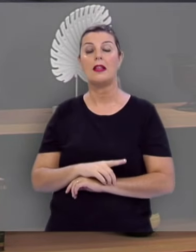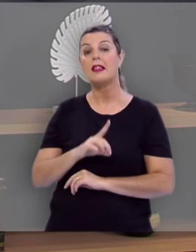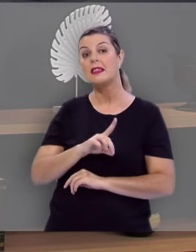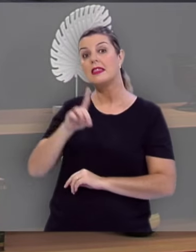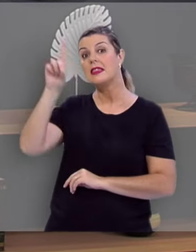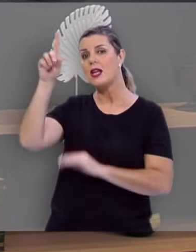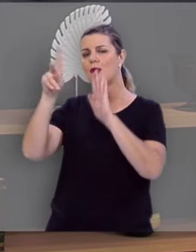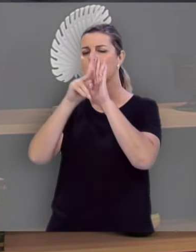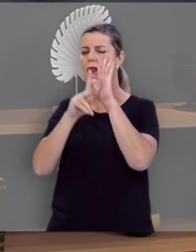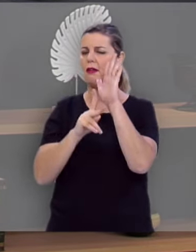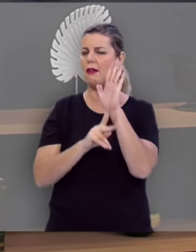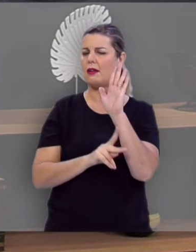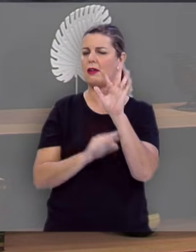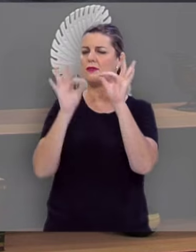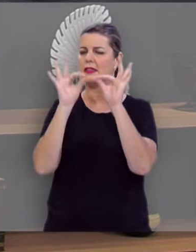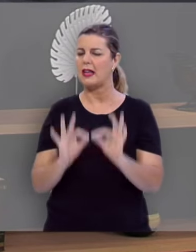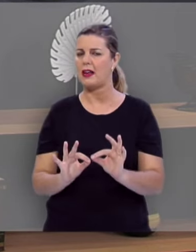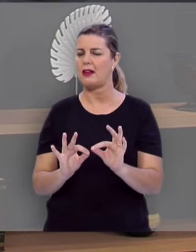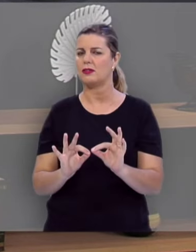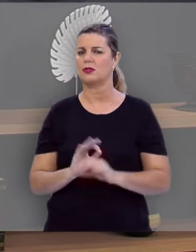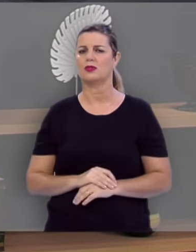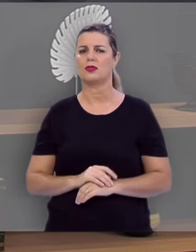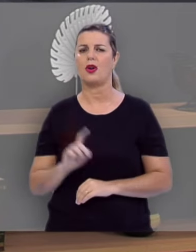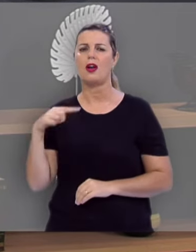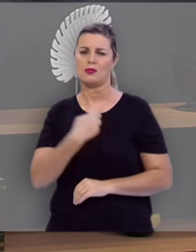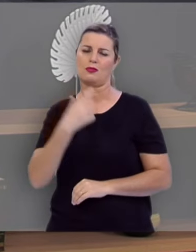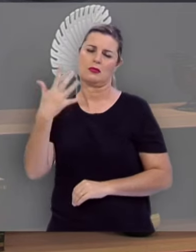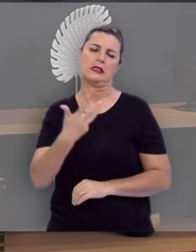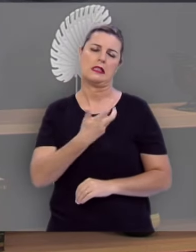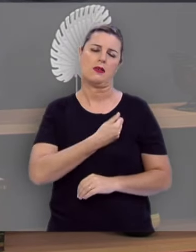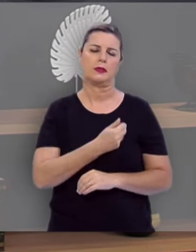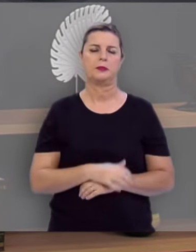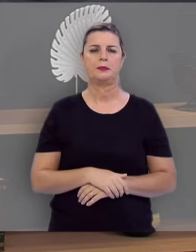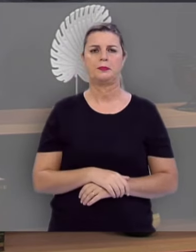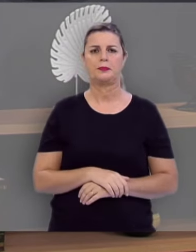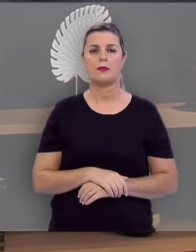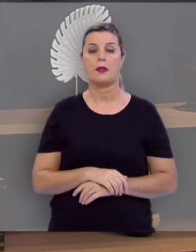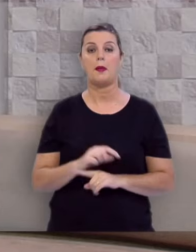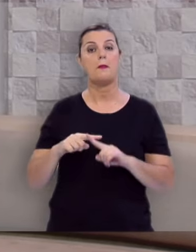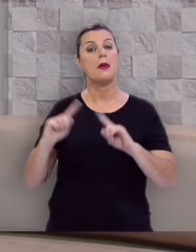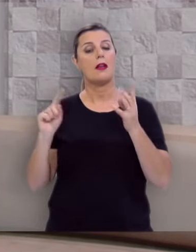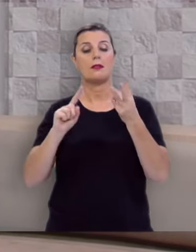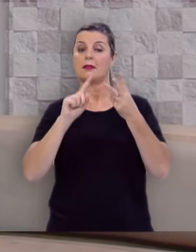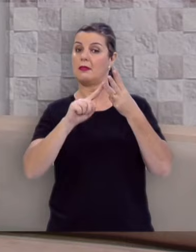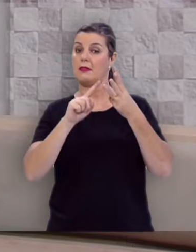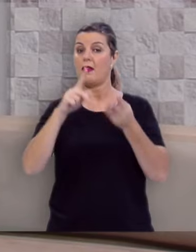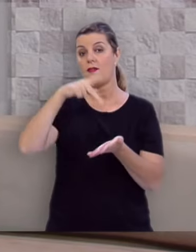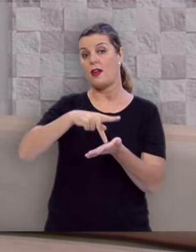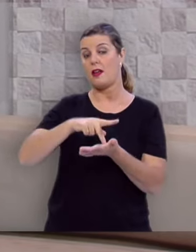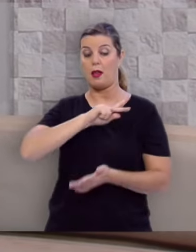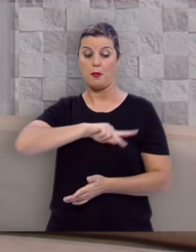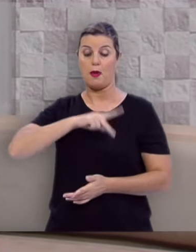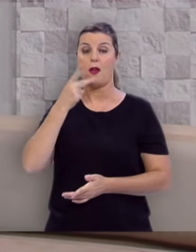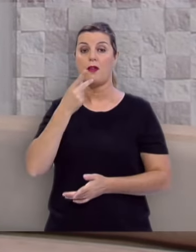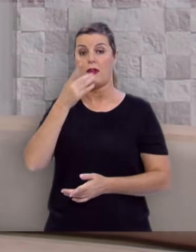Deus quem planejou e executou a nossa salvação. Mas a terceira verdade é que Paulo